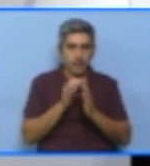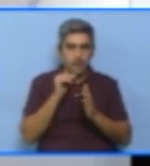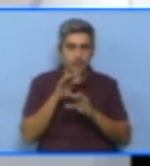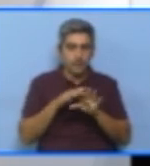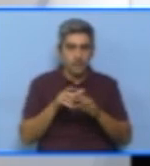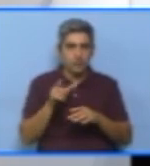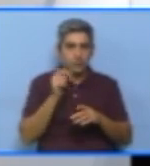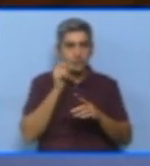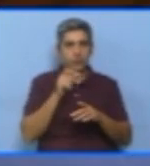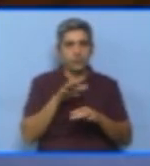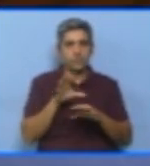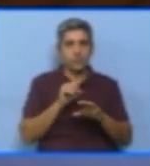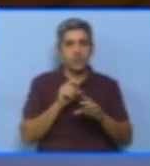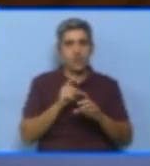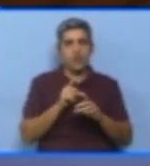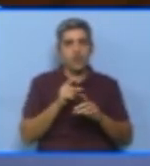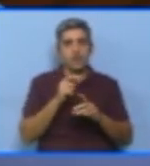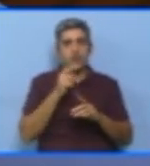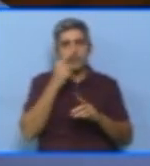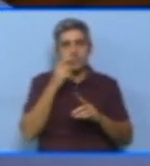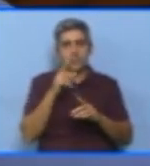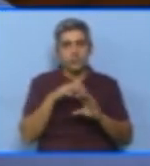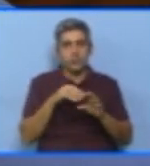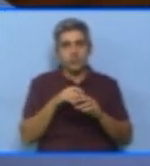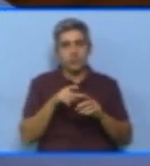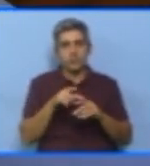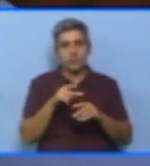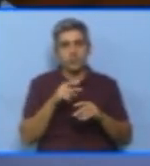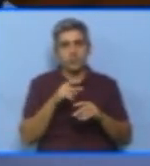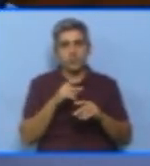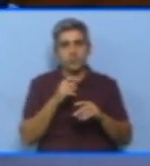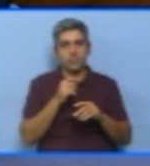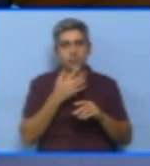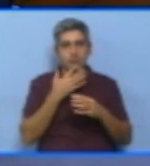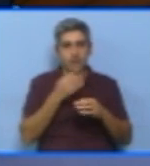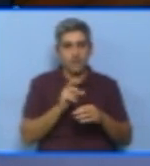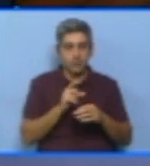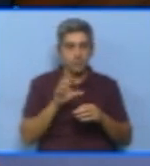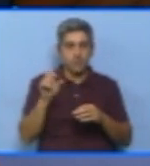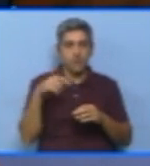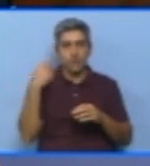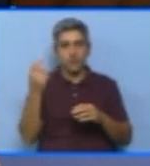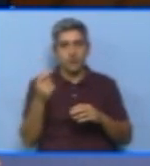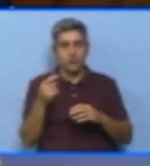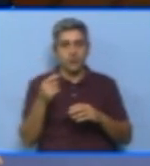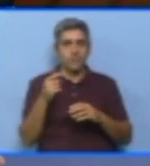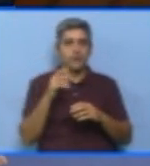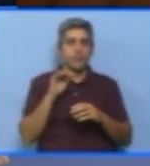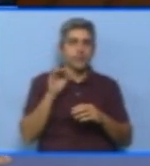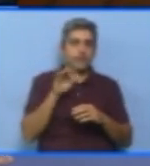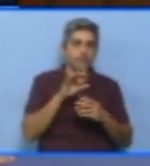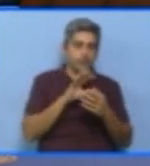E aqui o Senhor vai buscar exatamente aqueles que desfazem esses absolutos, essas certezas. E, portanto, interpelando